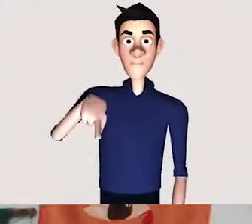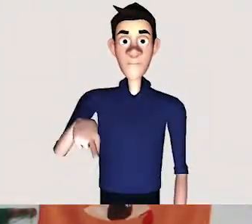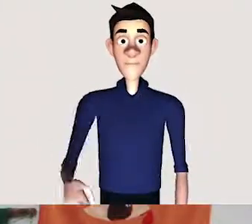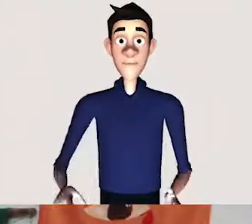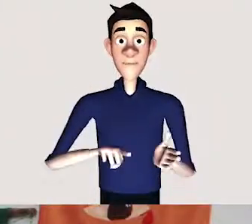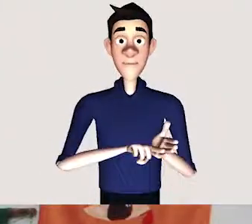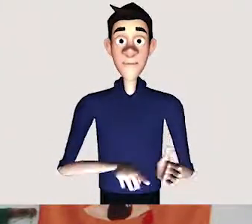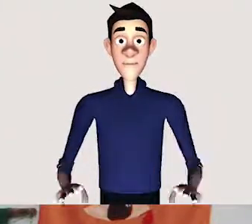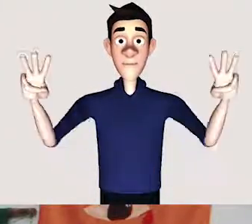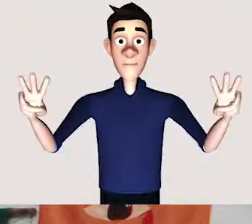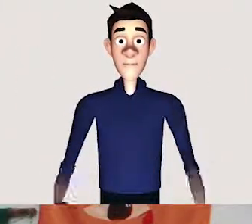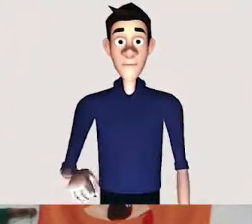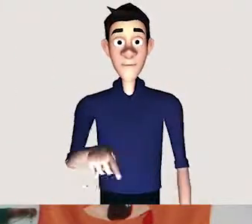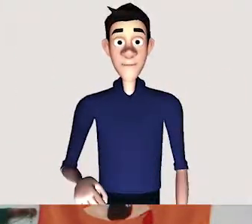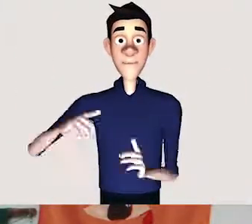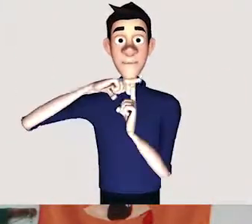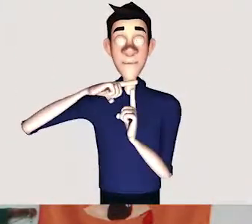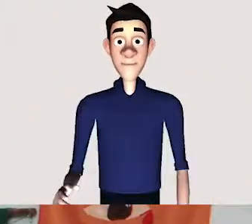poder.